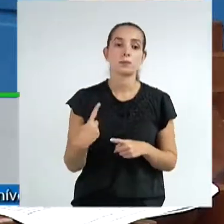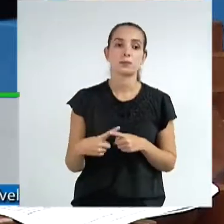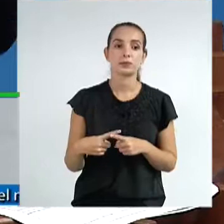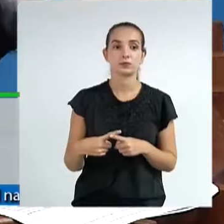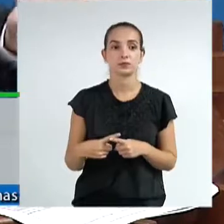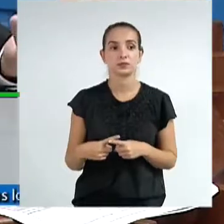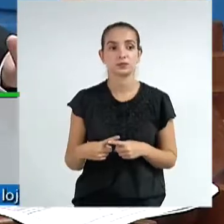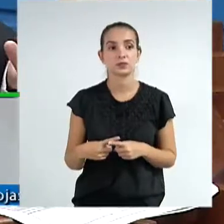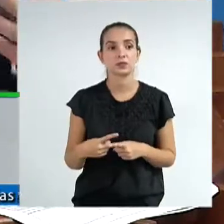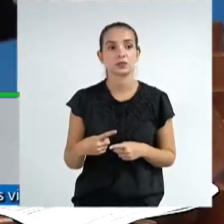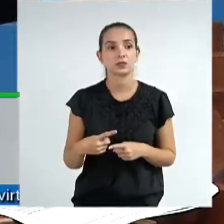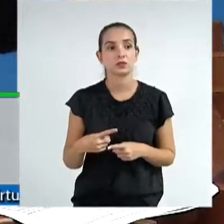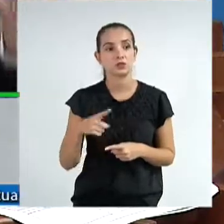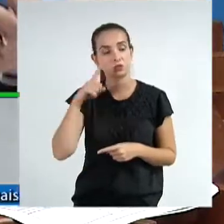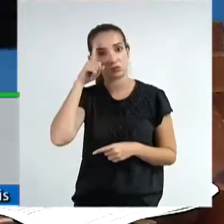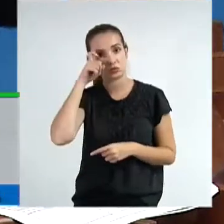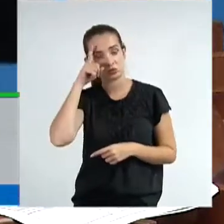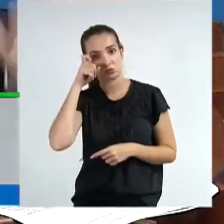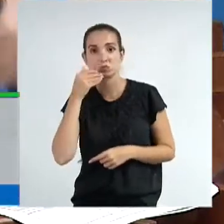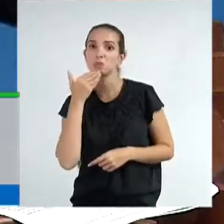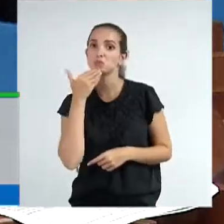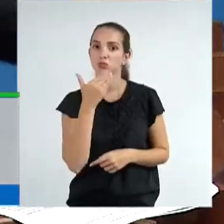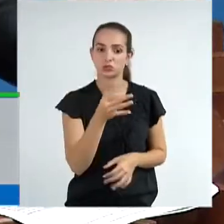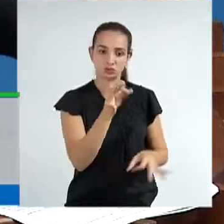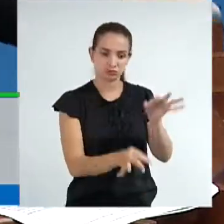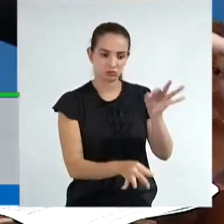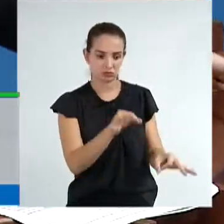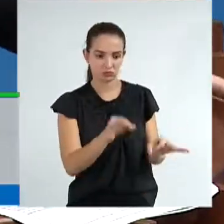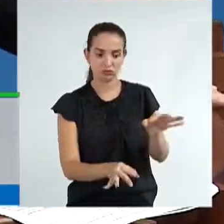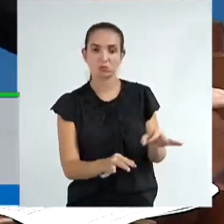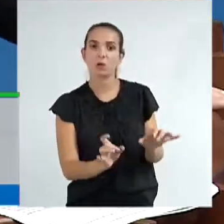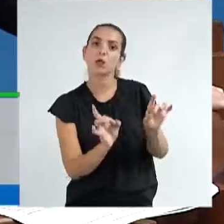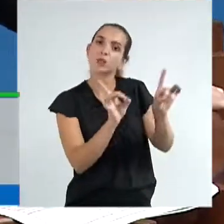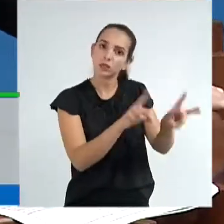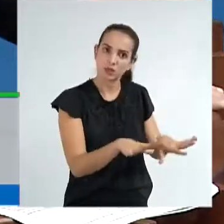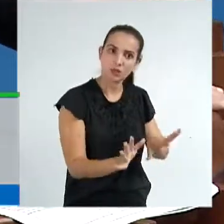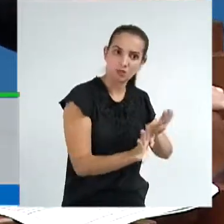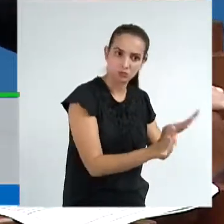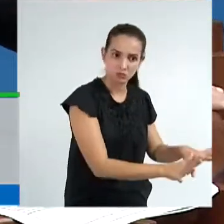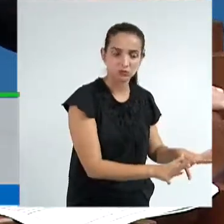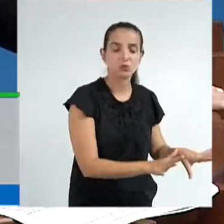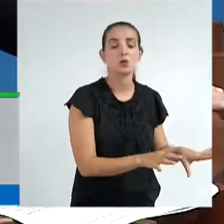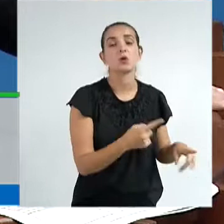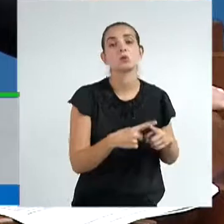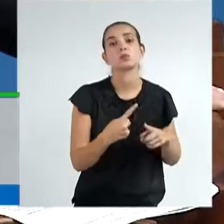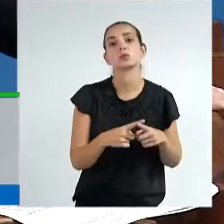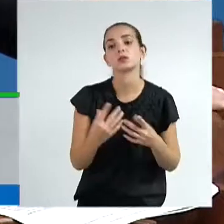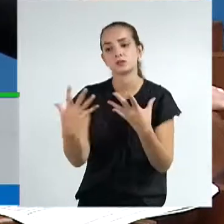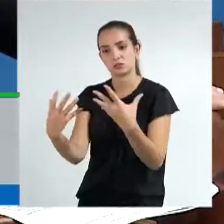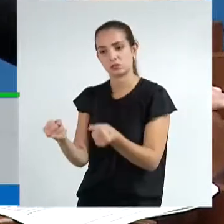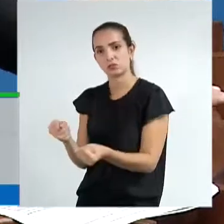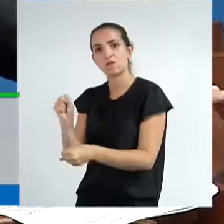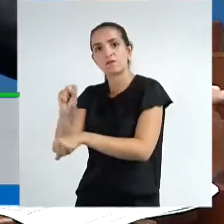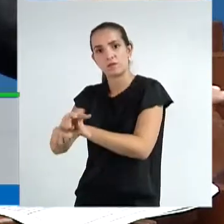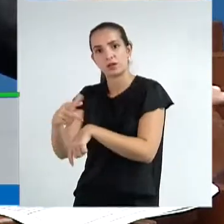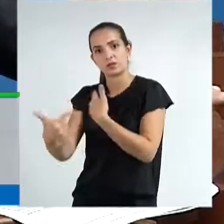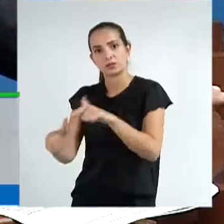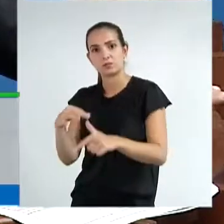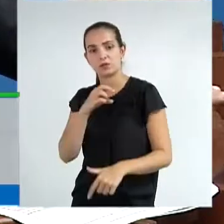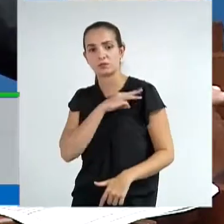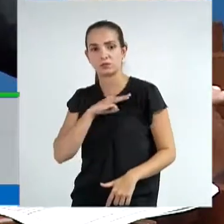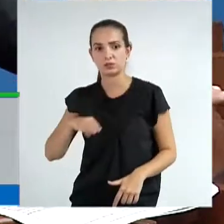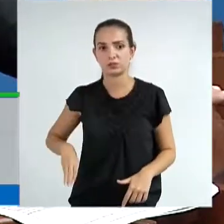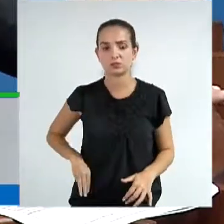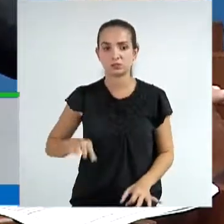pede exoneração do cargo de juiz federal para ser ministro da